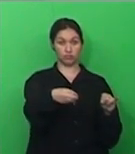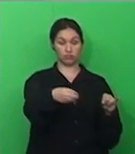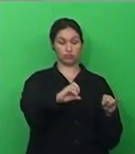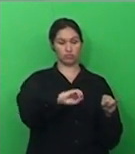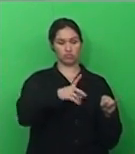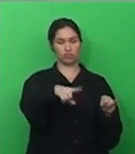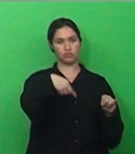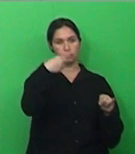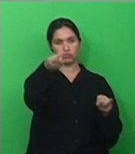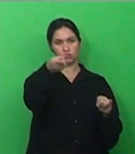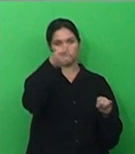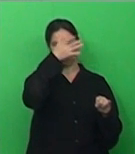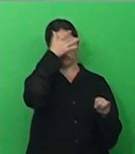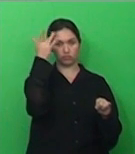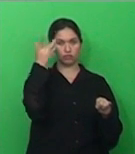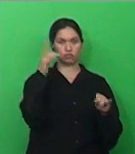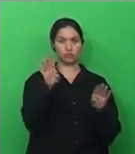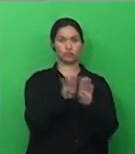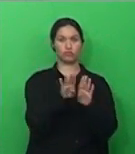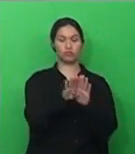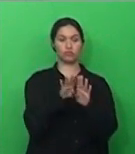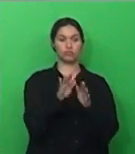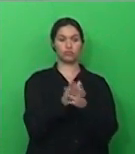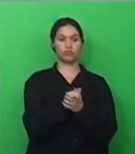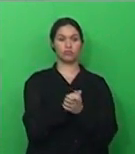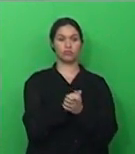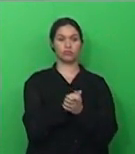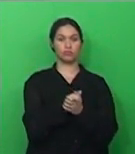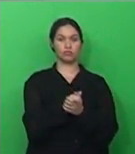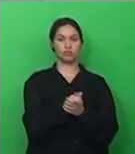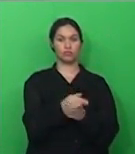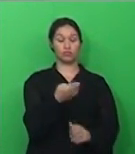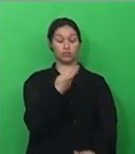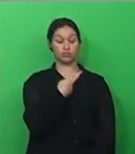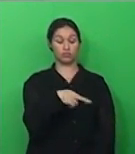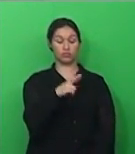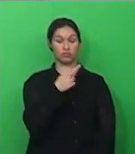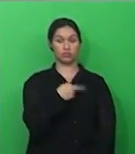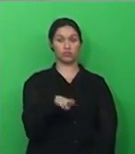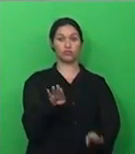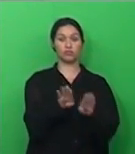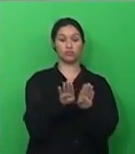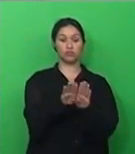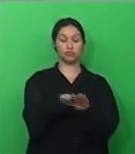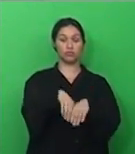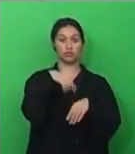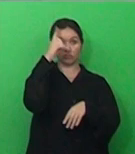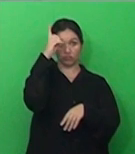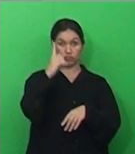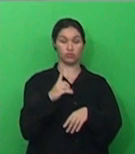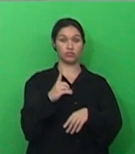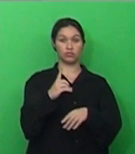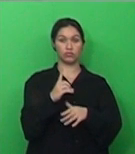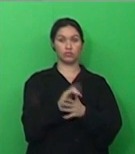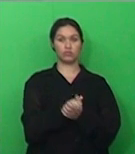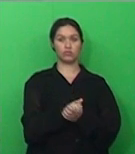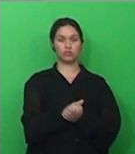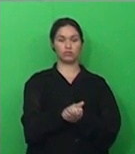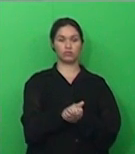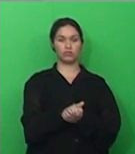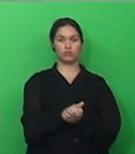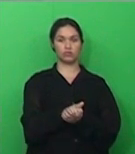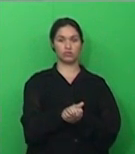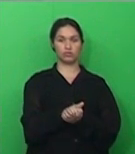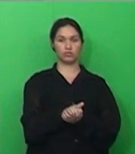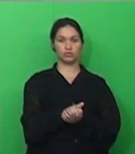suas próprias convicções religiosas e morais. E, por fim, o professor poderá permitir que o direito assegurado nos itens anteriores